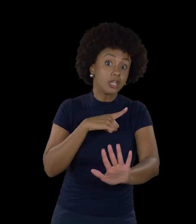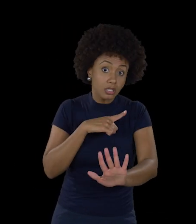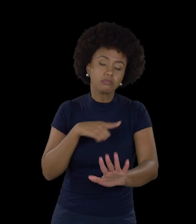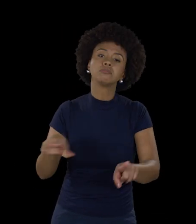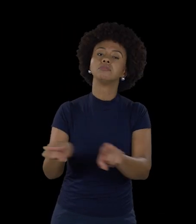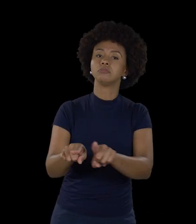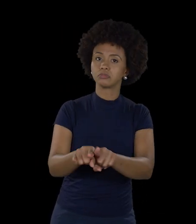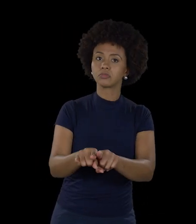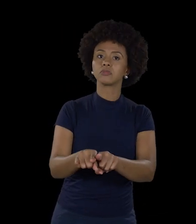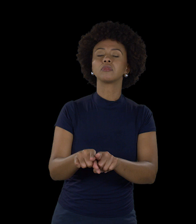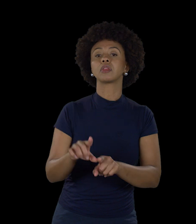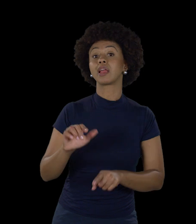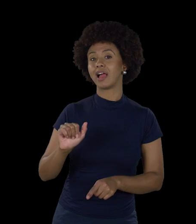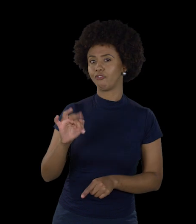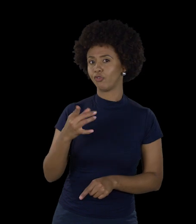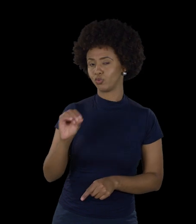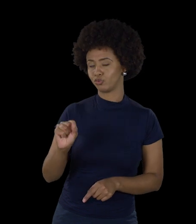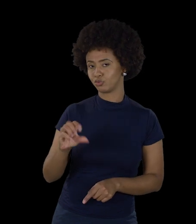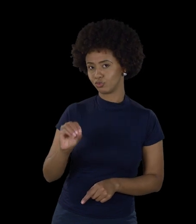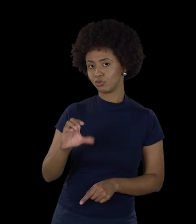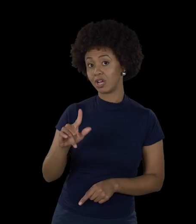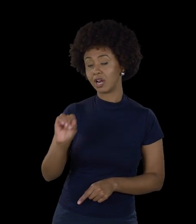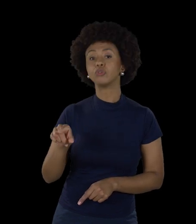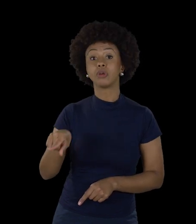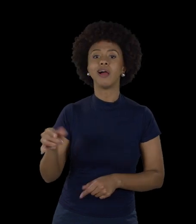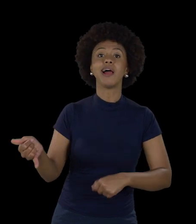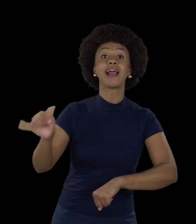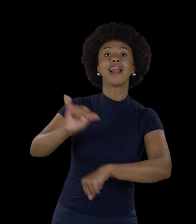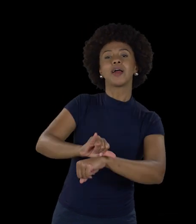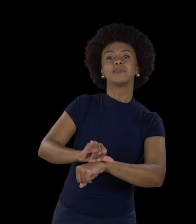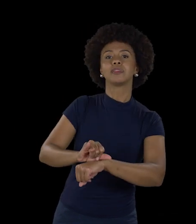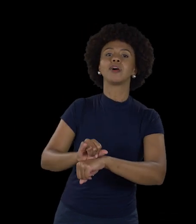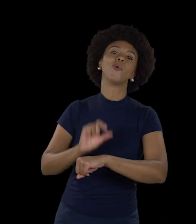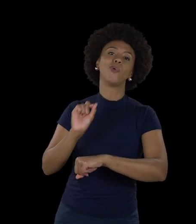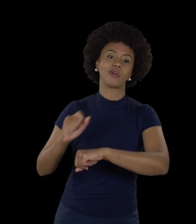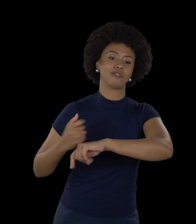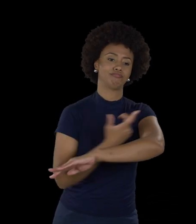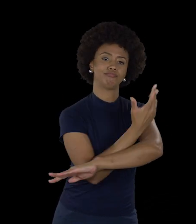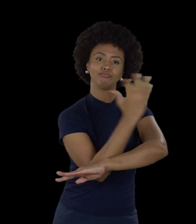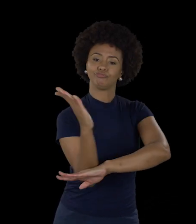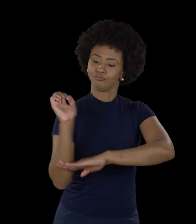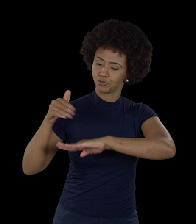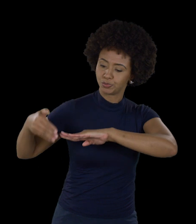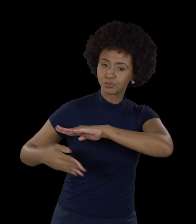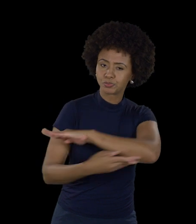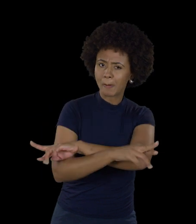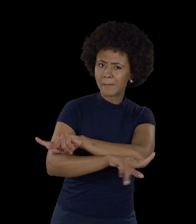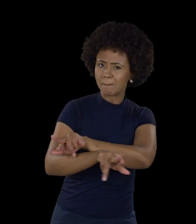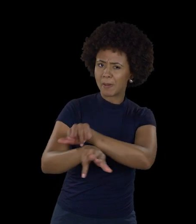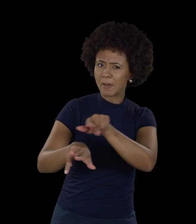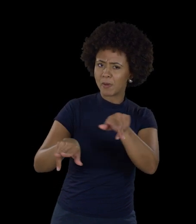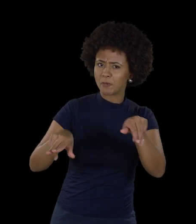a cidade das cachoeiras, Afonso Cláudio também é chamada de capital estadual da biodiversidade, também o número de